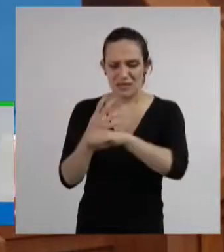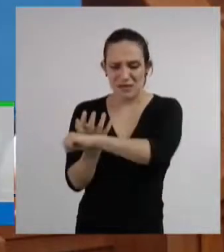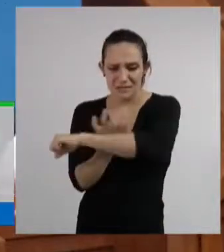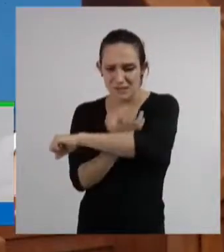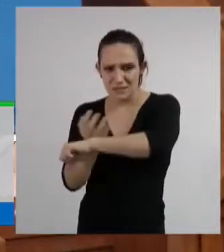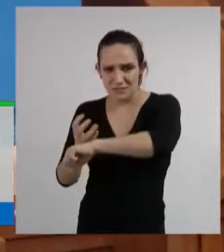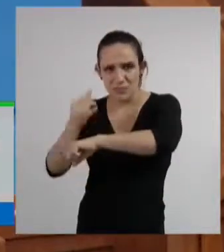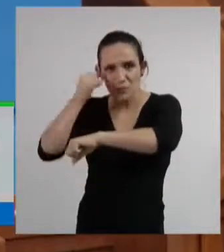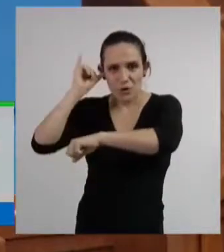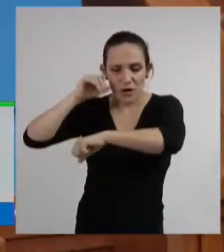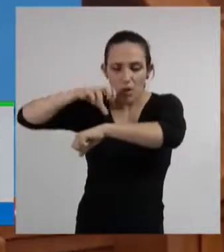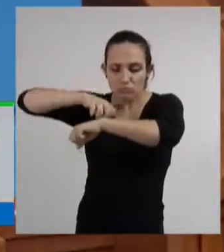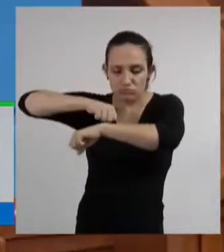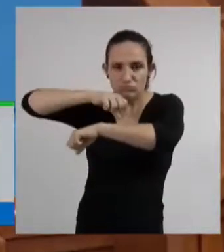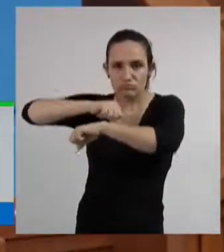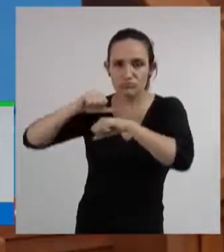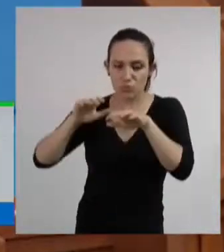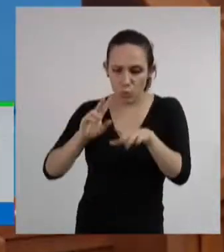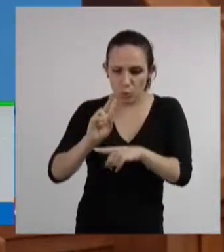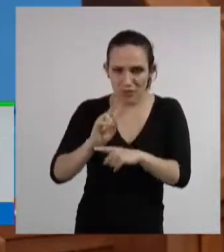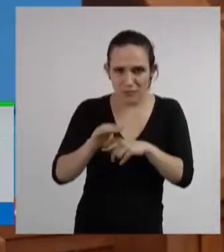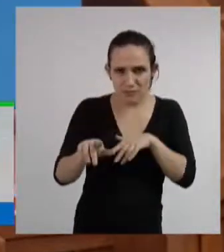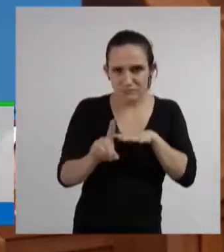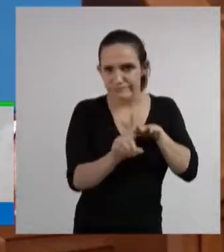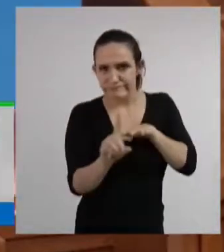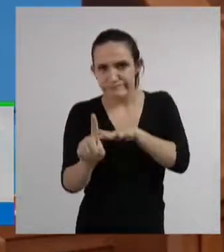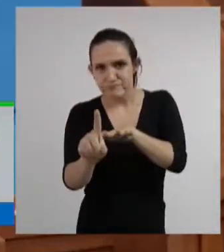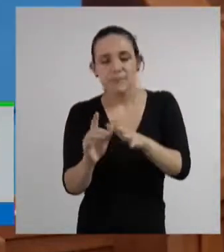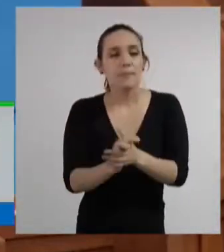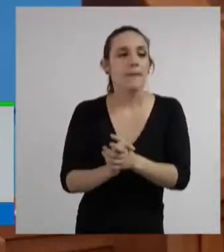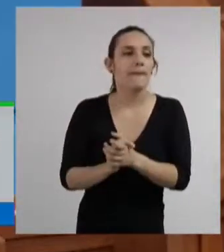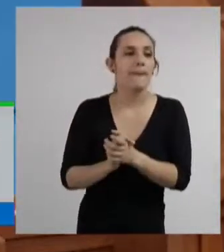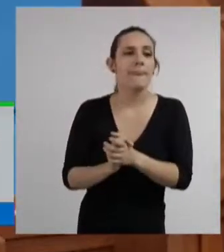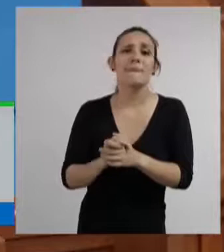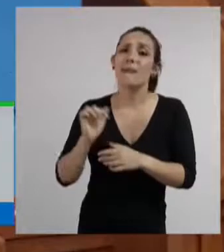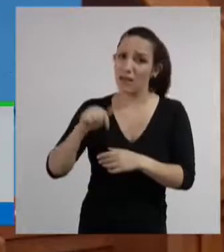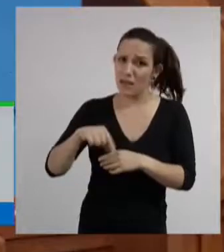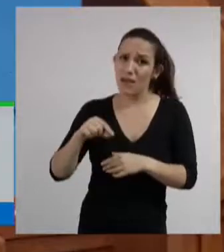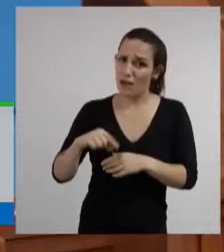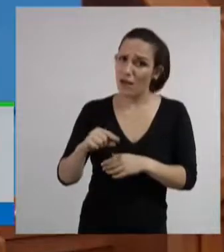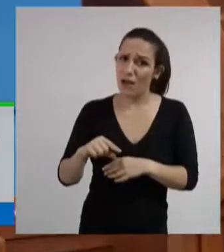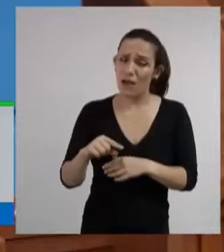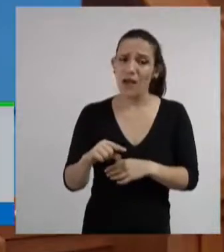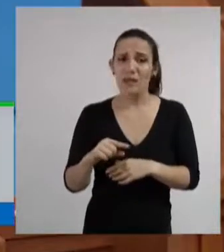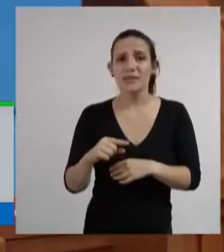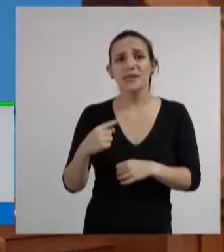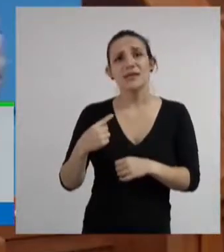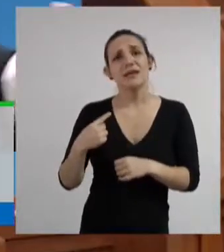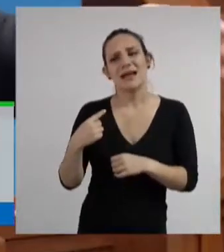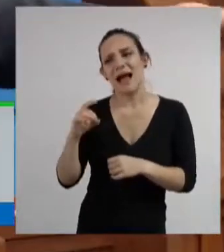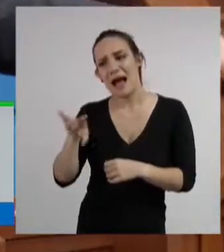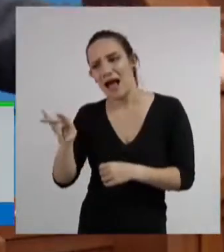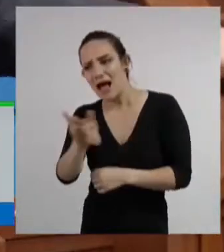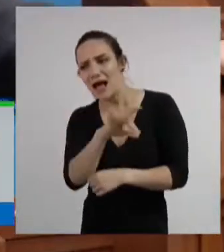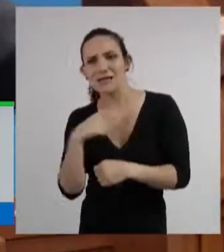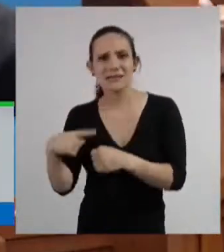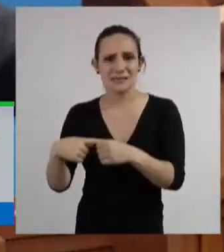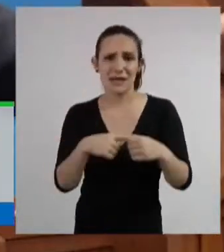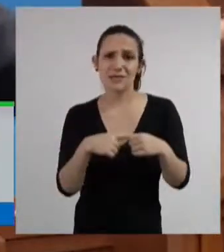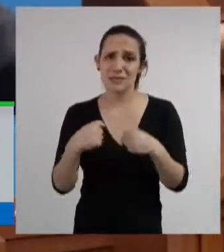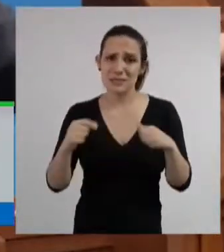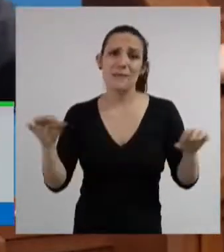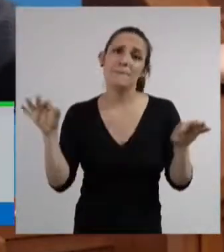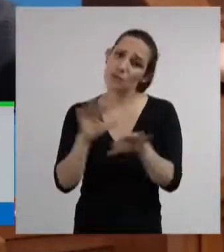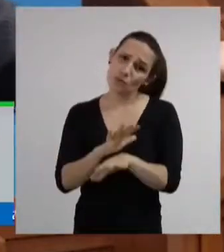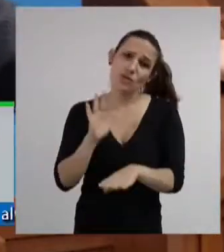é que teria necessidade dos municípios ser um pouco mais aparelhado para atender.